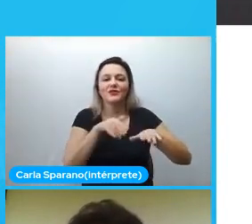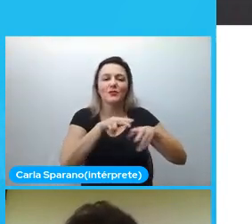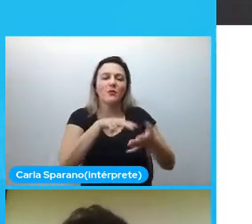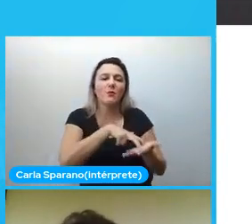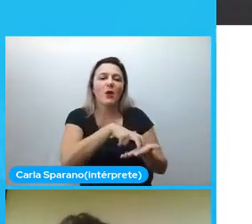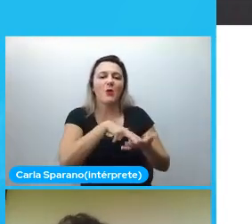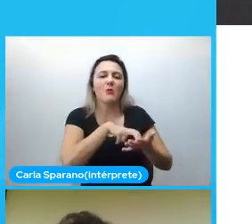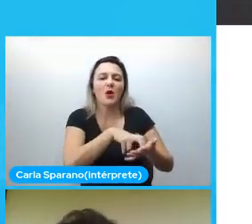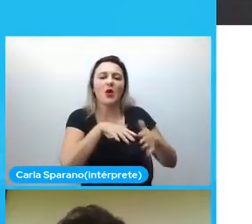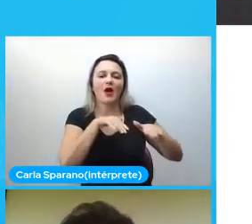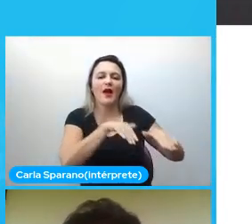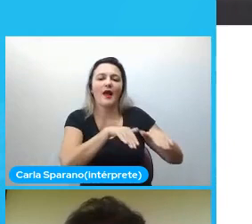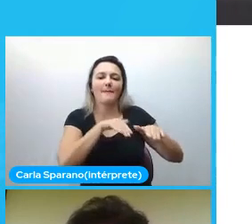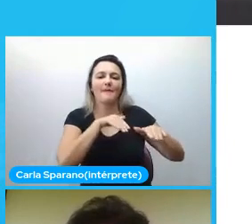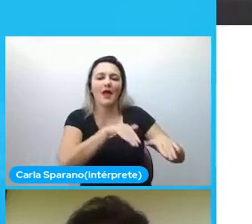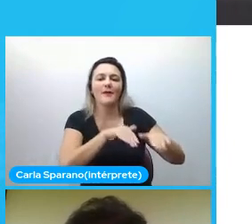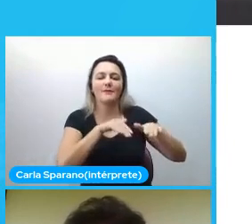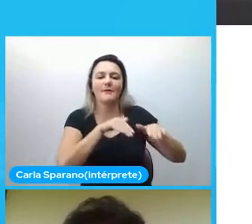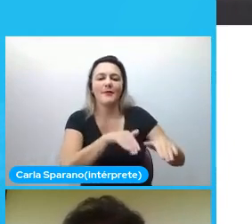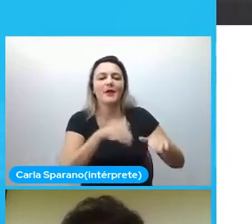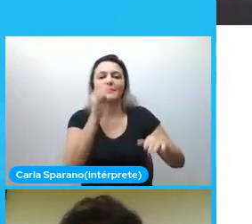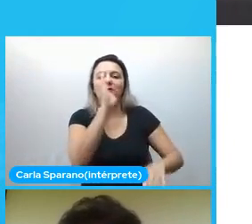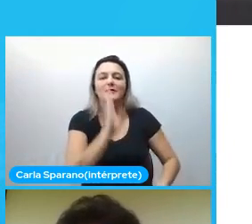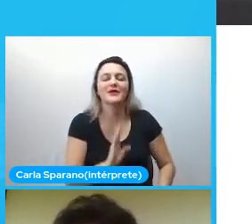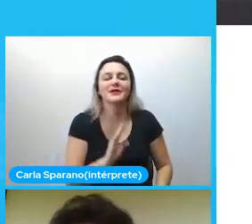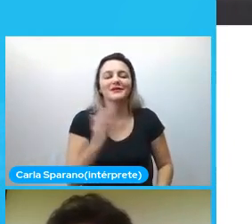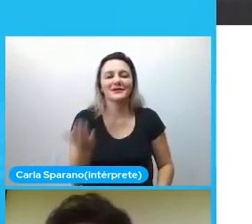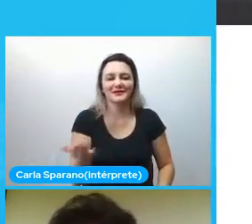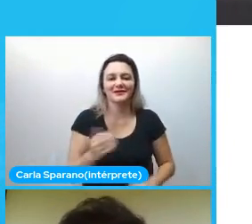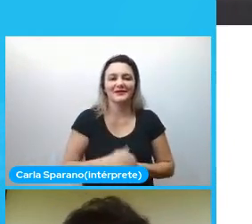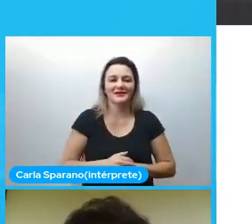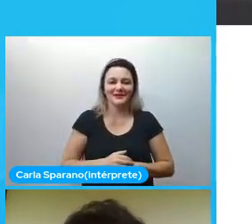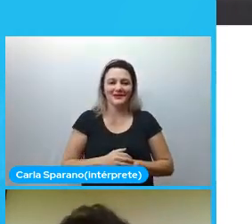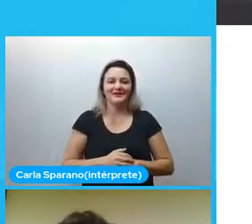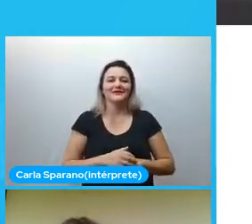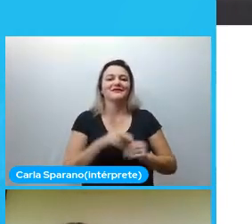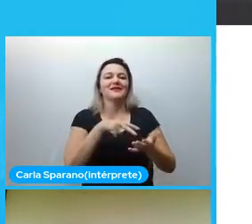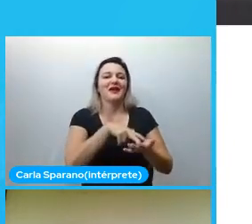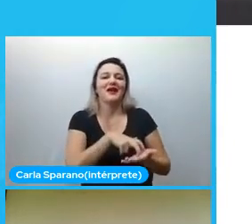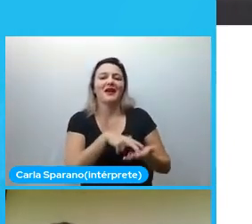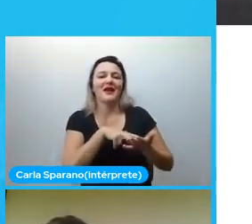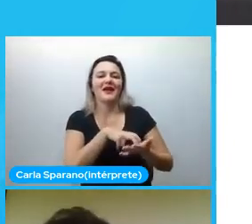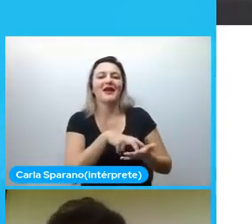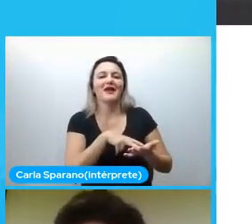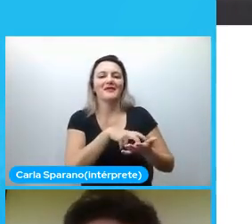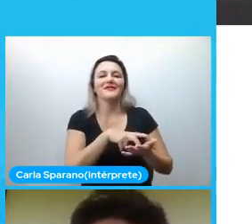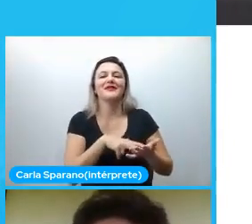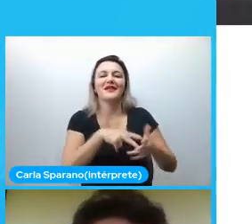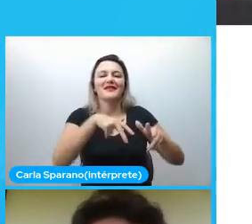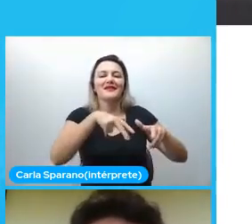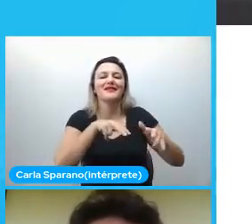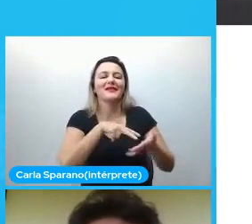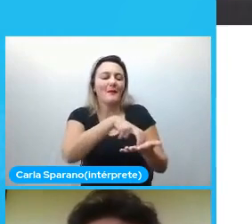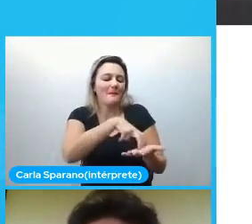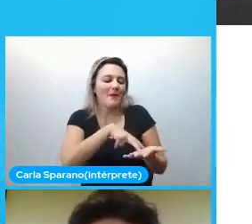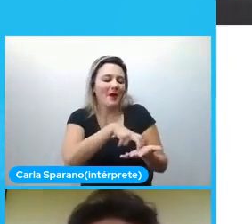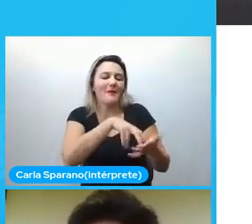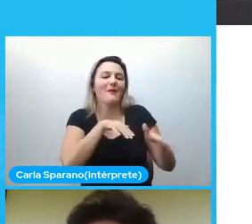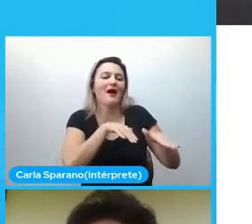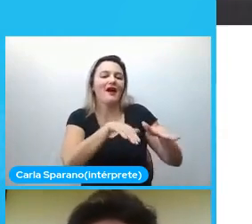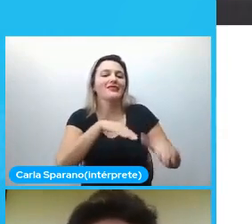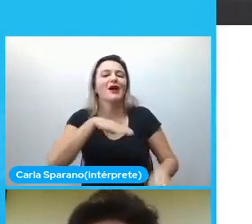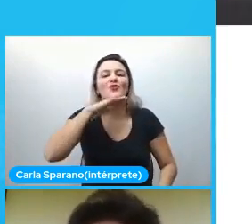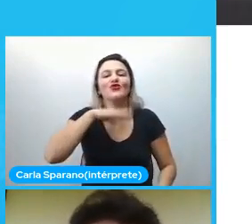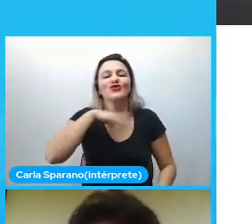tá ligado? E todos os nomes começam com rap do alguma coisa, inclusive o rap da dança da bundinha, sensacional.